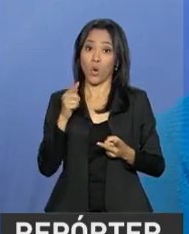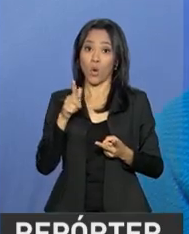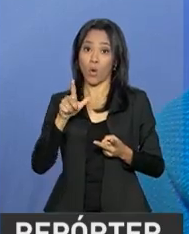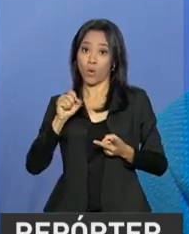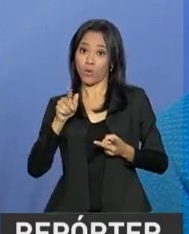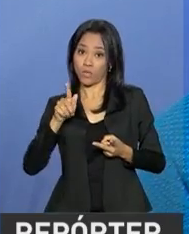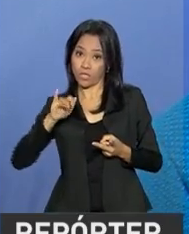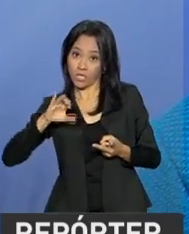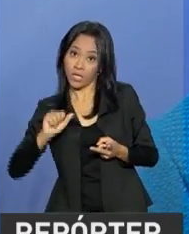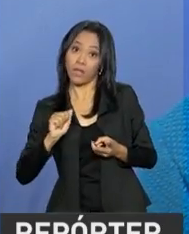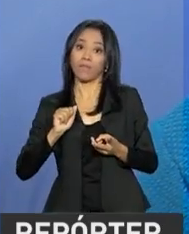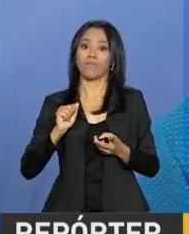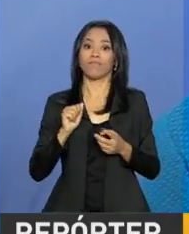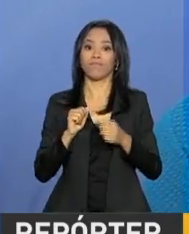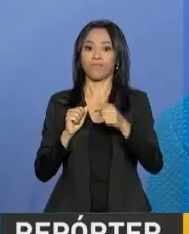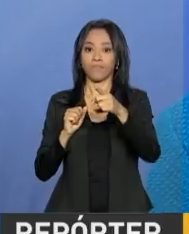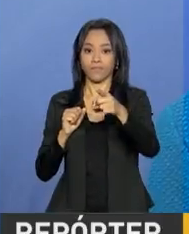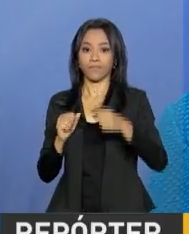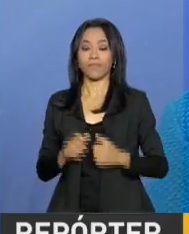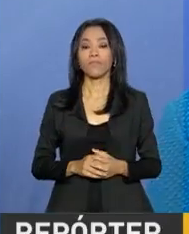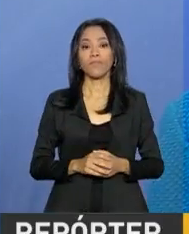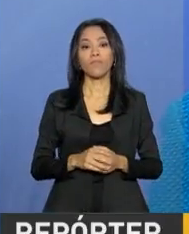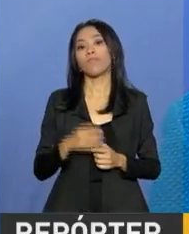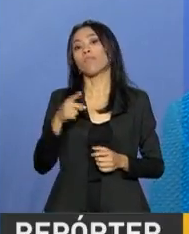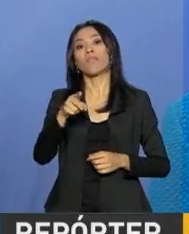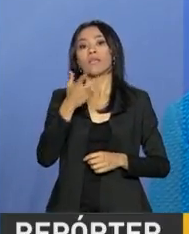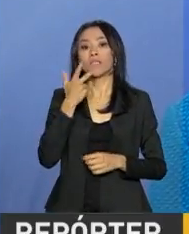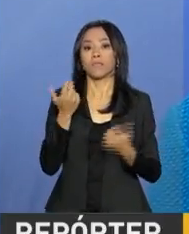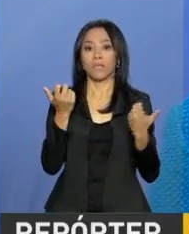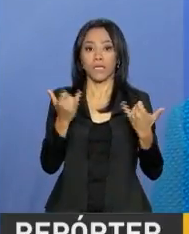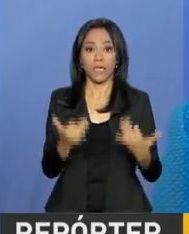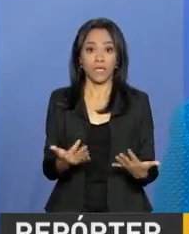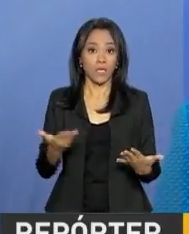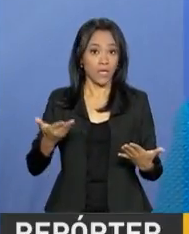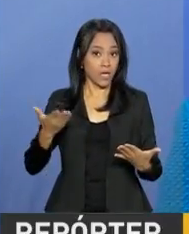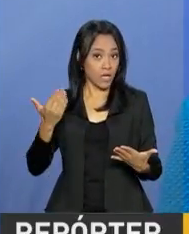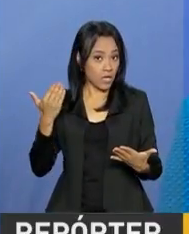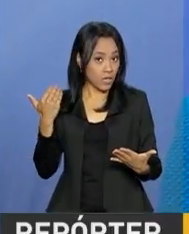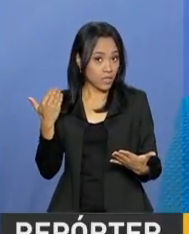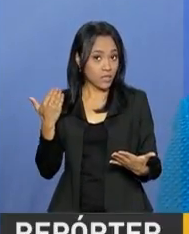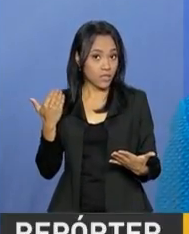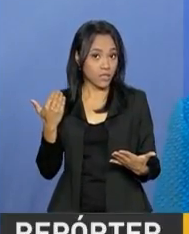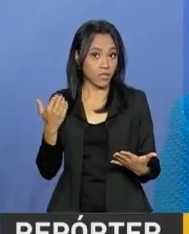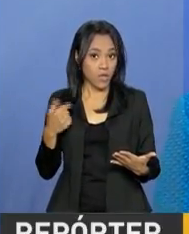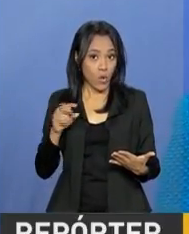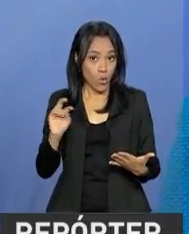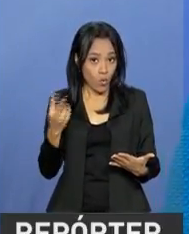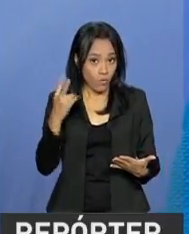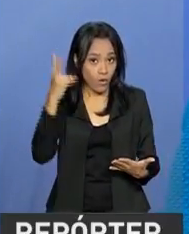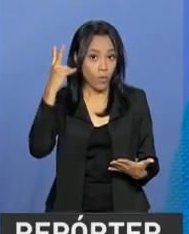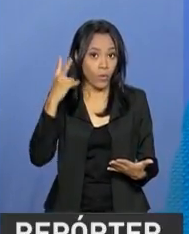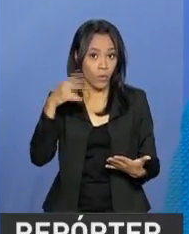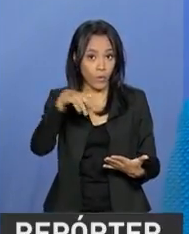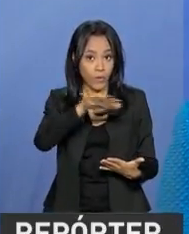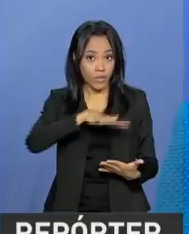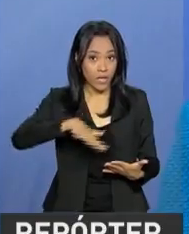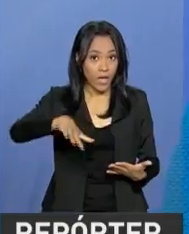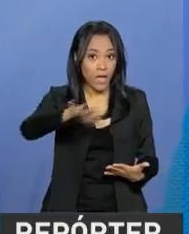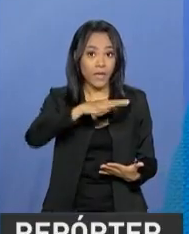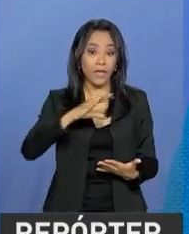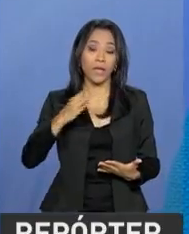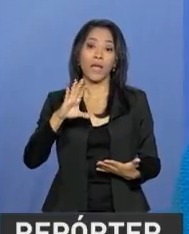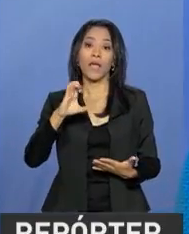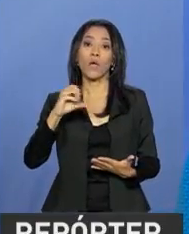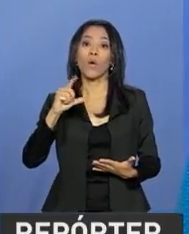pois esse é um momento ímpar onde nunca antes na história passando a reconhecer o valor econômico e ecológico